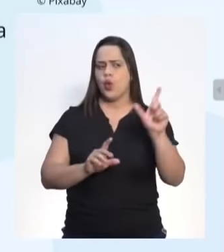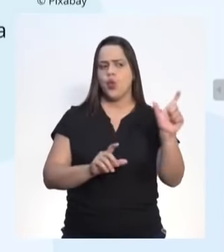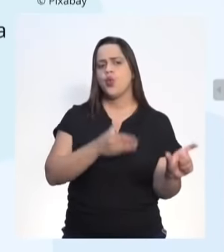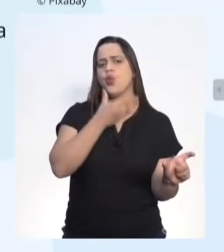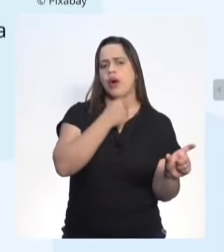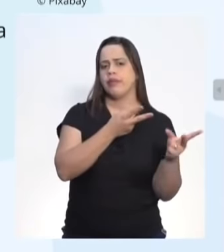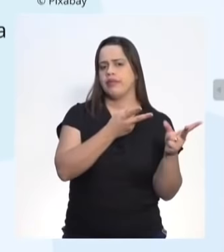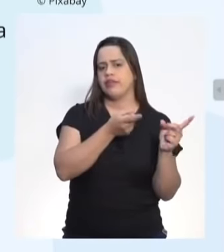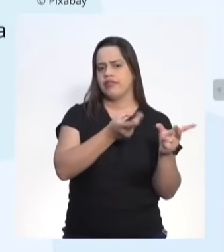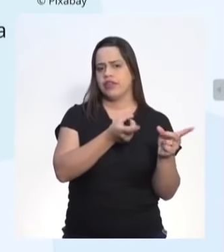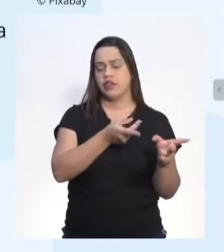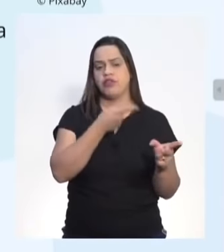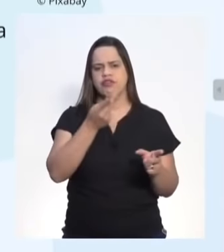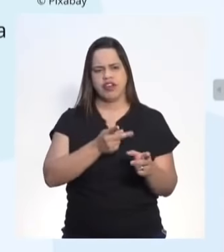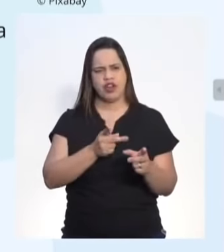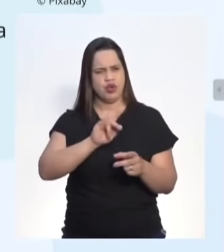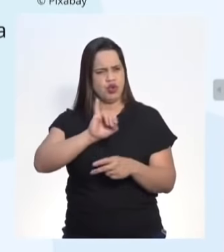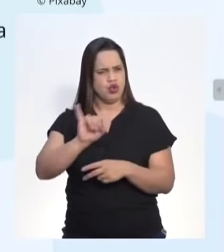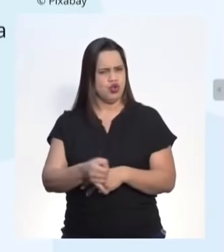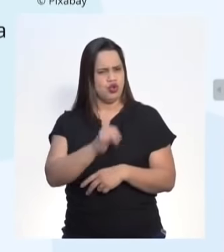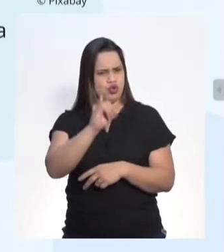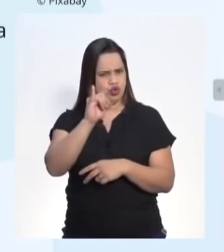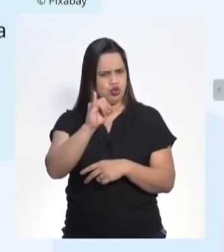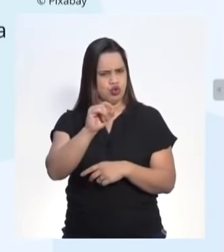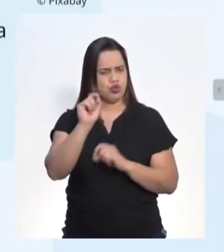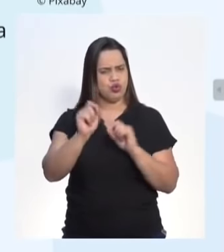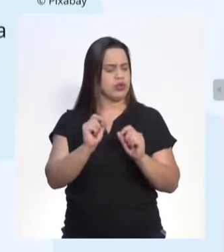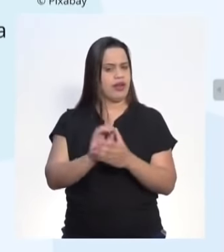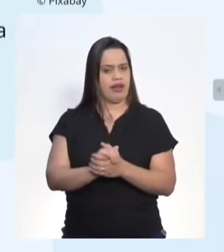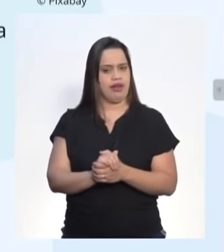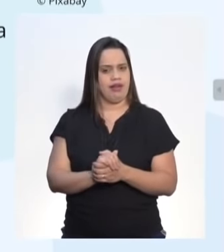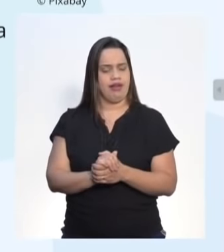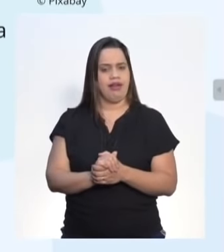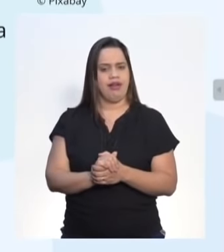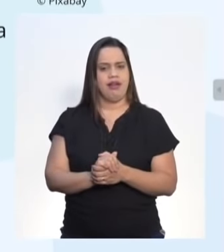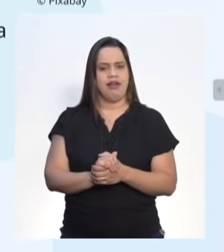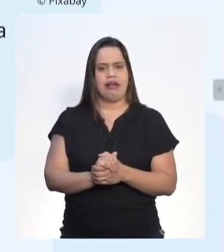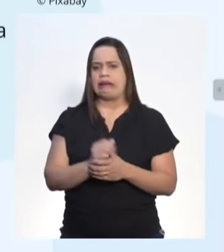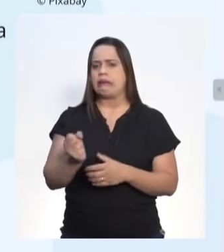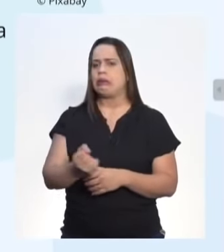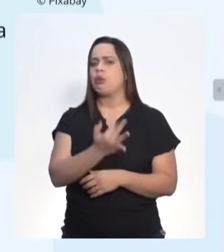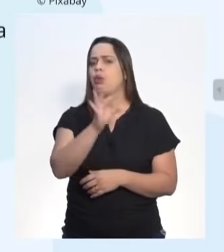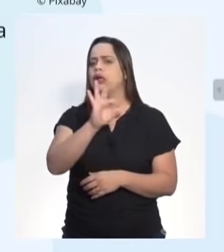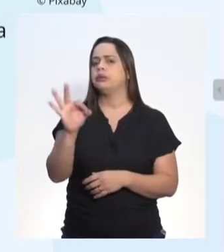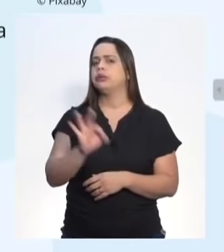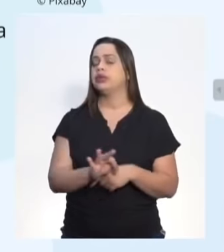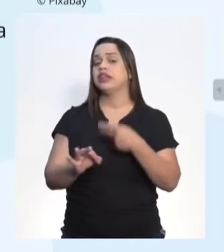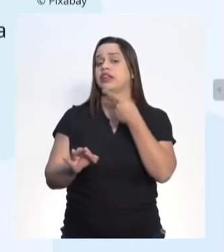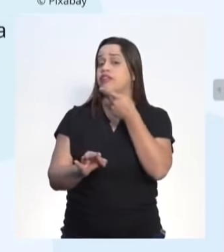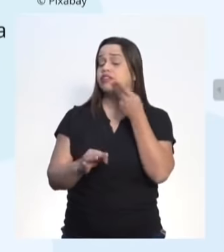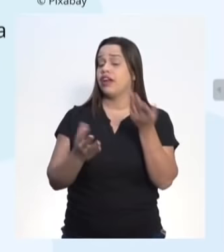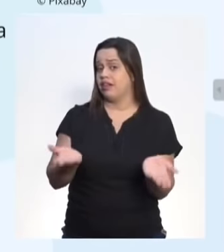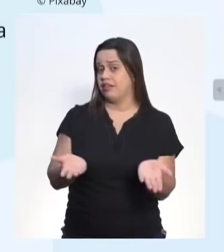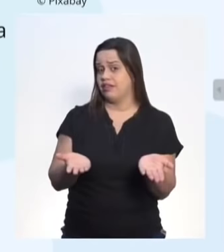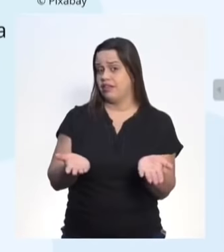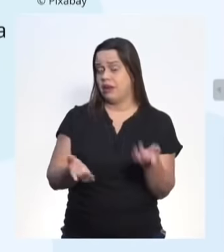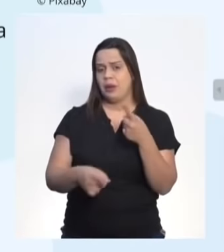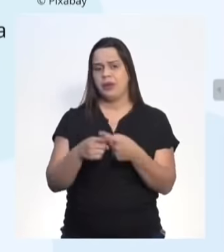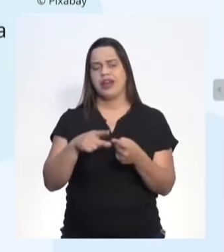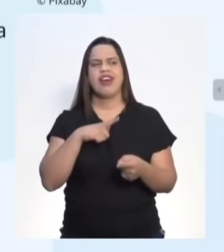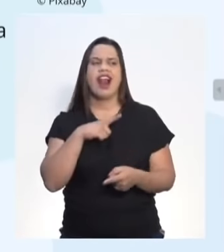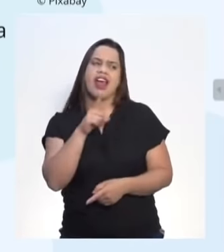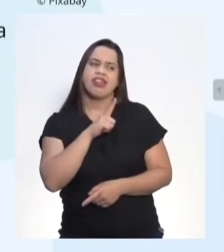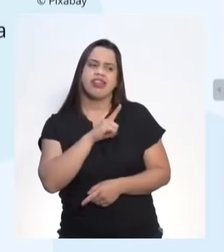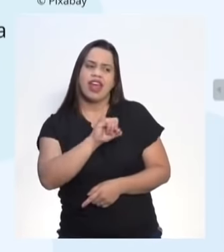tá? Entre aspas aí, ele se referia na realidade a quantos por cento? Porque assim, tem um jurinho,